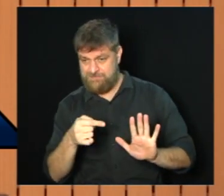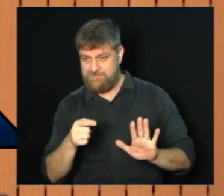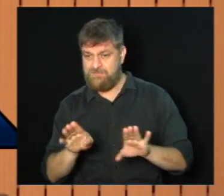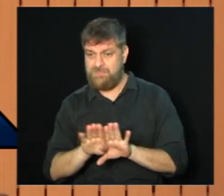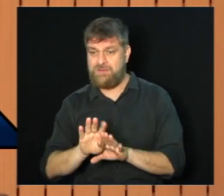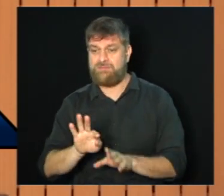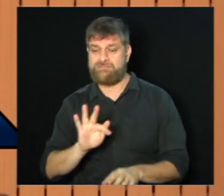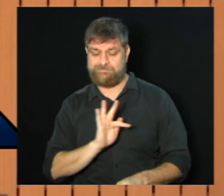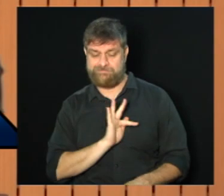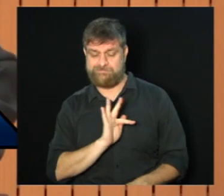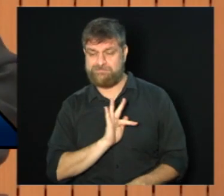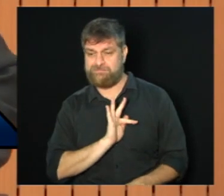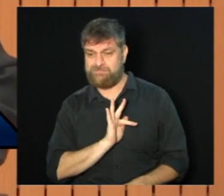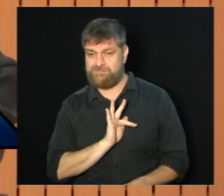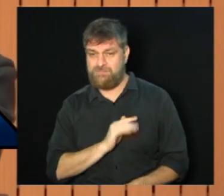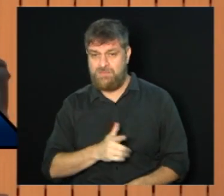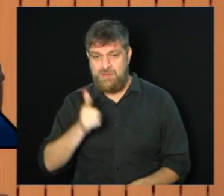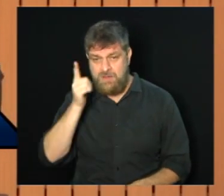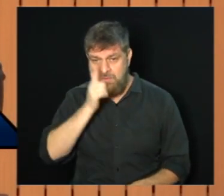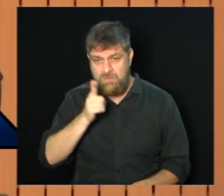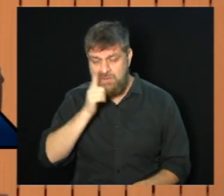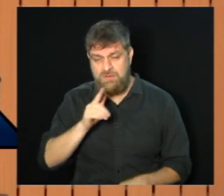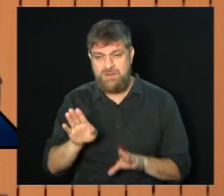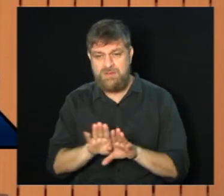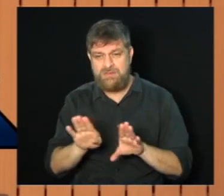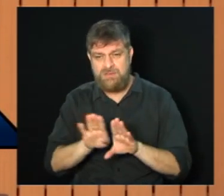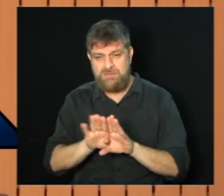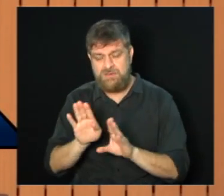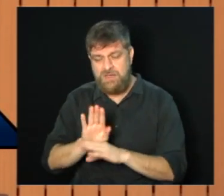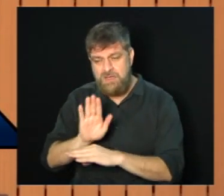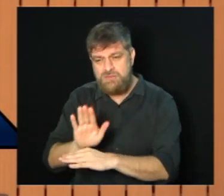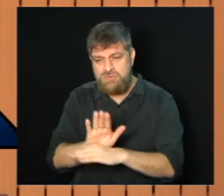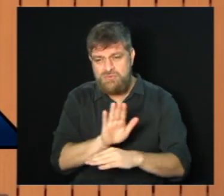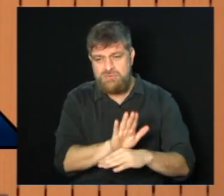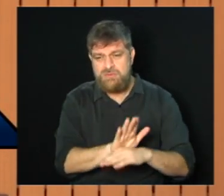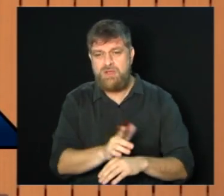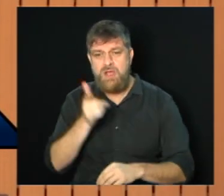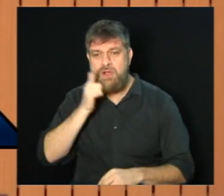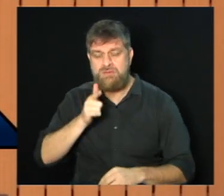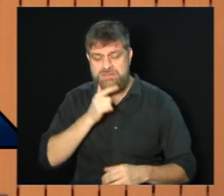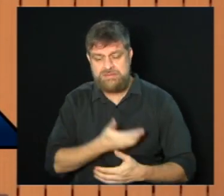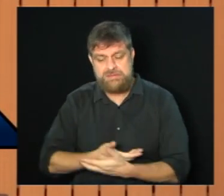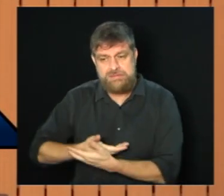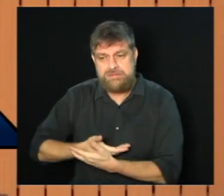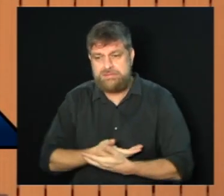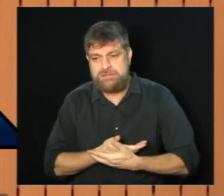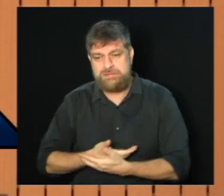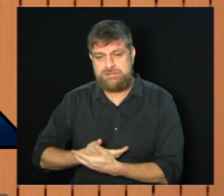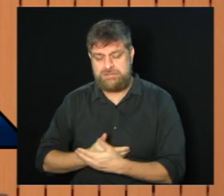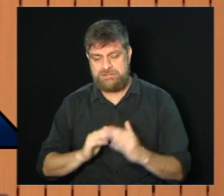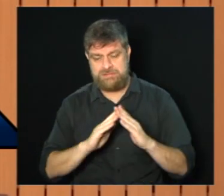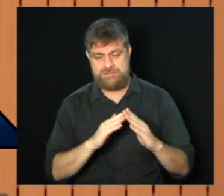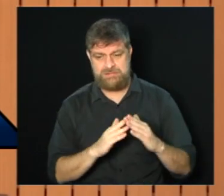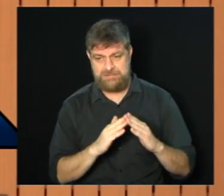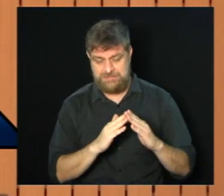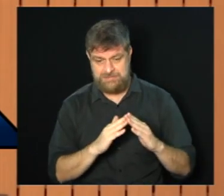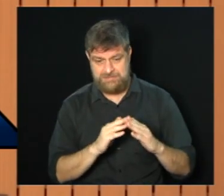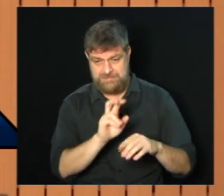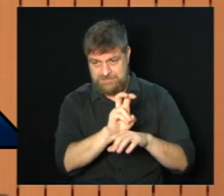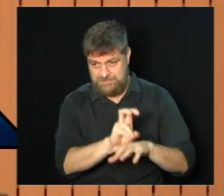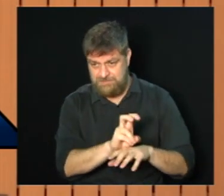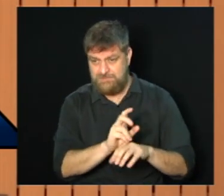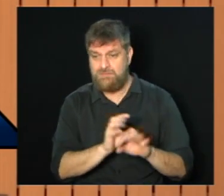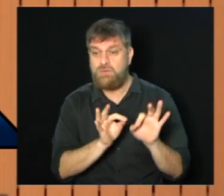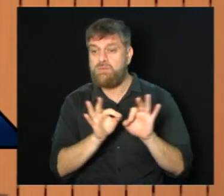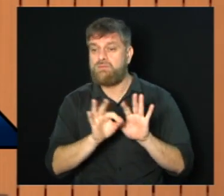poder contemplar e ampliar o atendimento dessas crianças. Pela lei, pelo projeto de